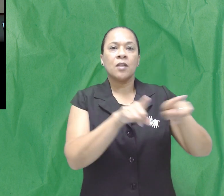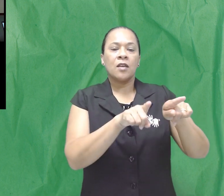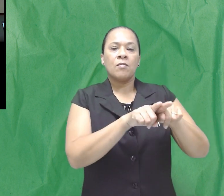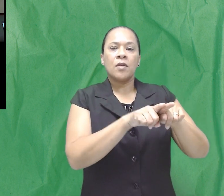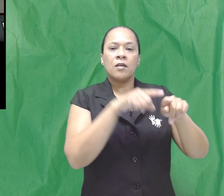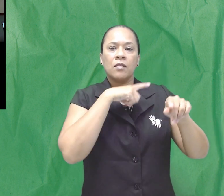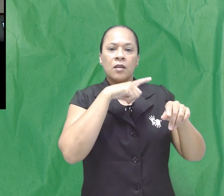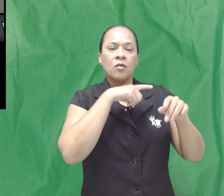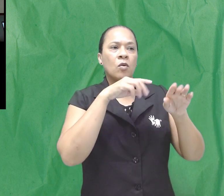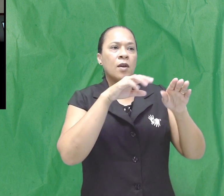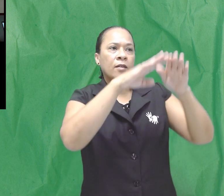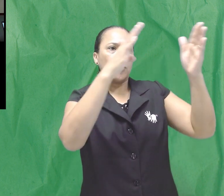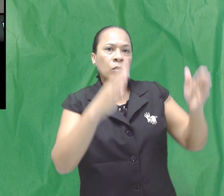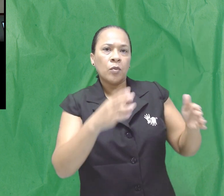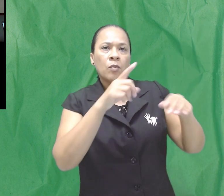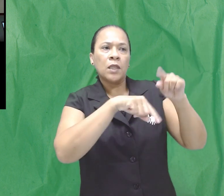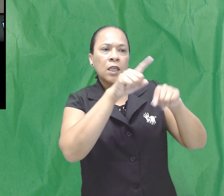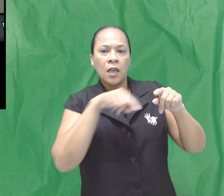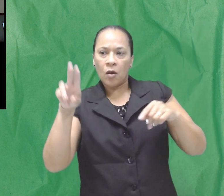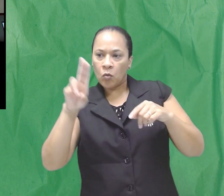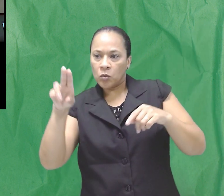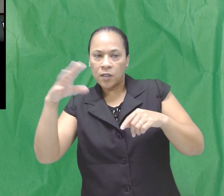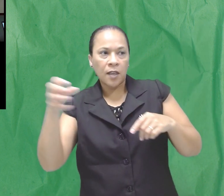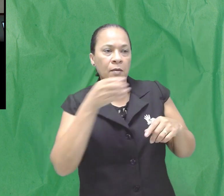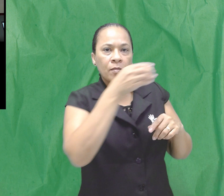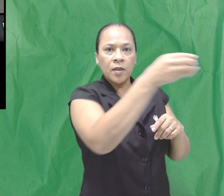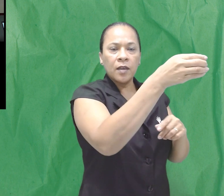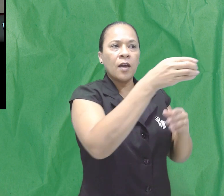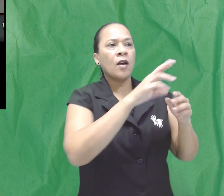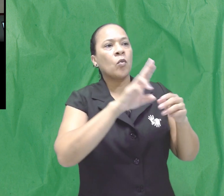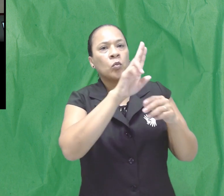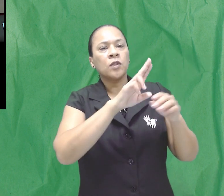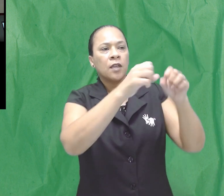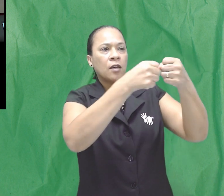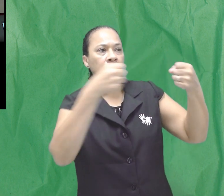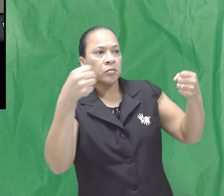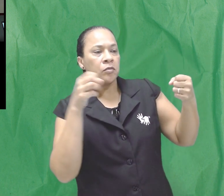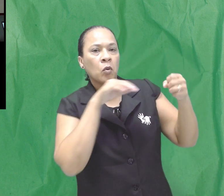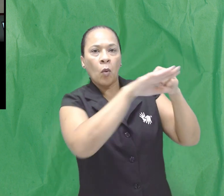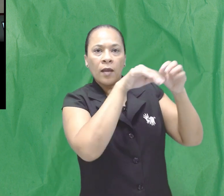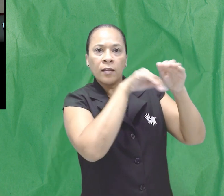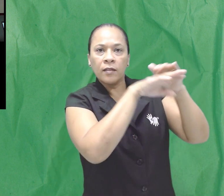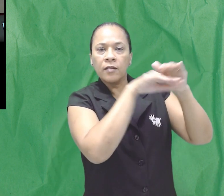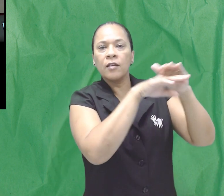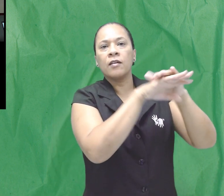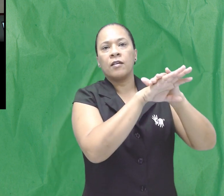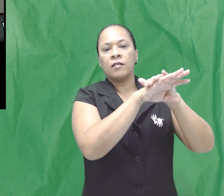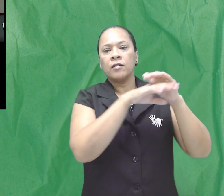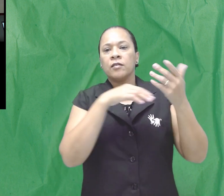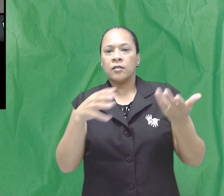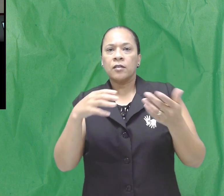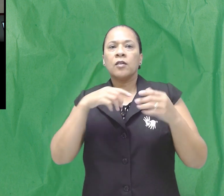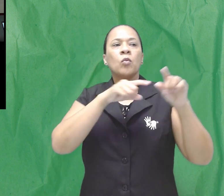os seus materiais pessoais. Então, é importante que tenhamos alguns armários ou escaninhos. Então, os alunos vêm aqui, guardam